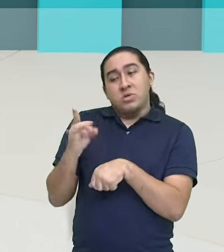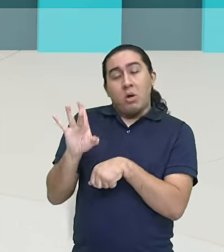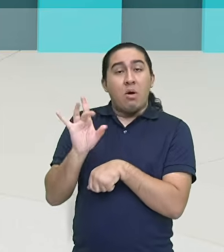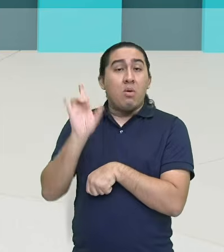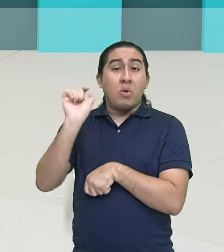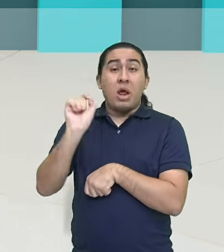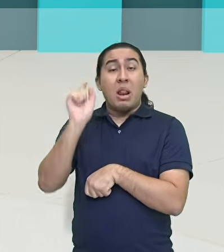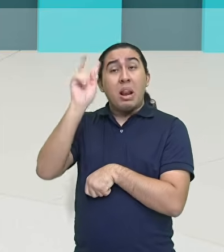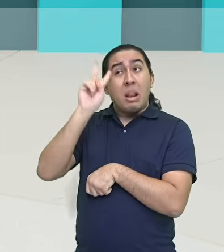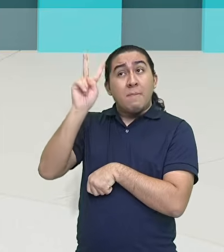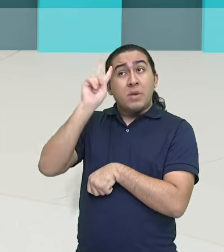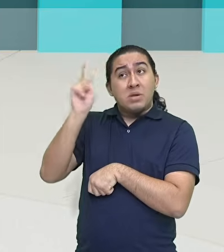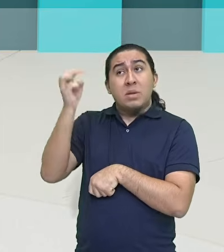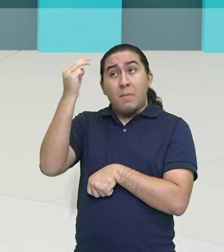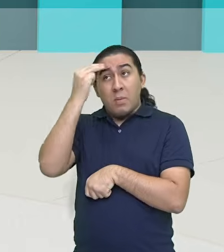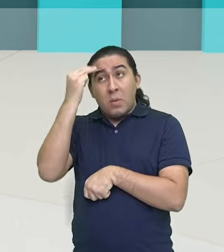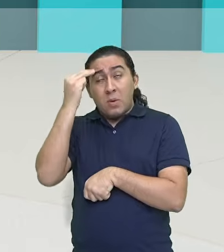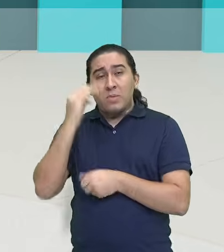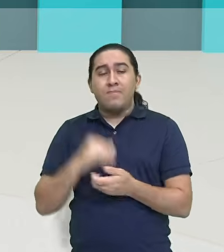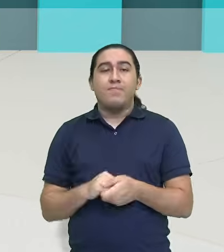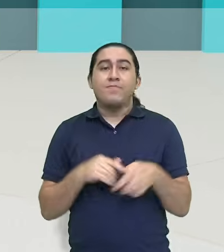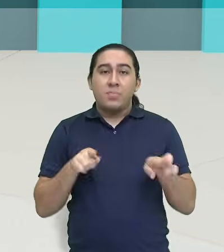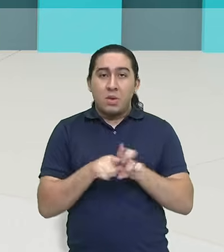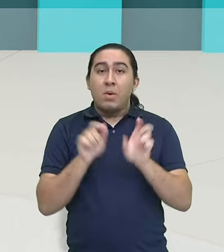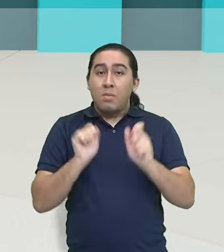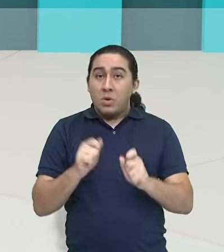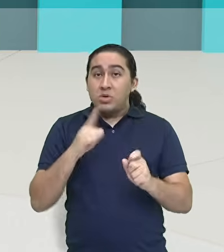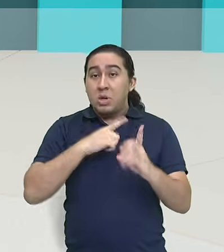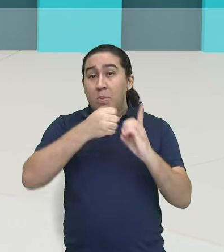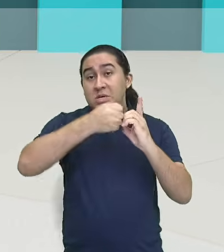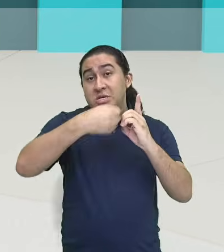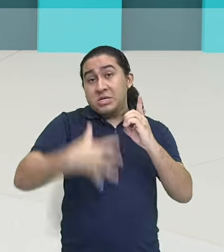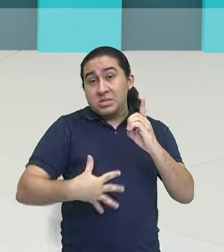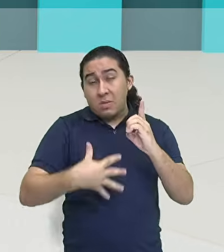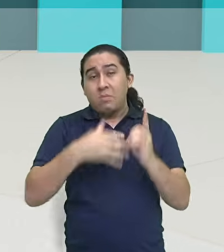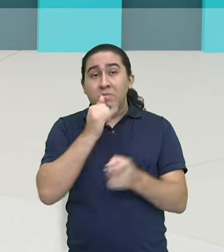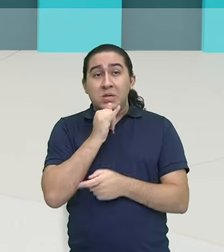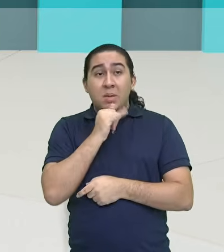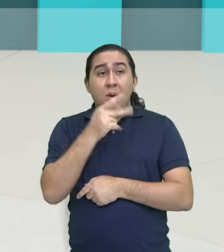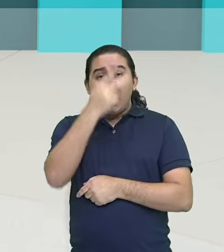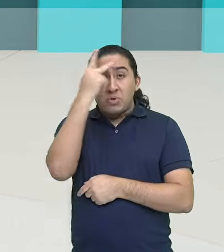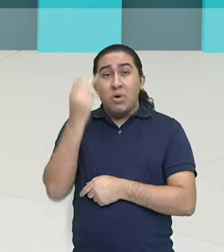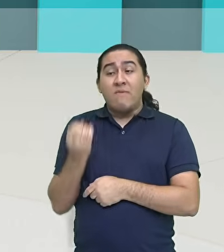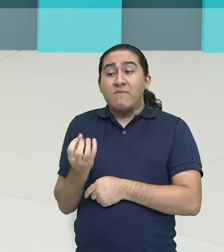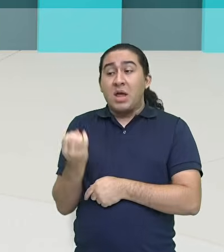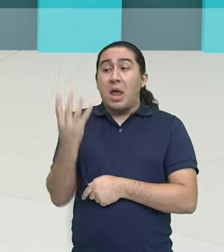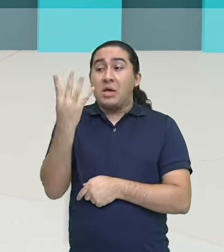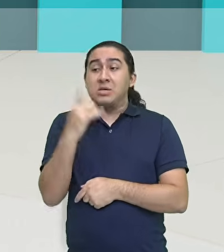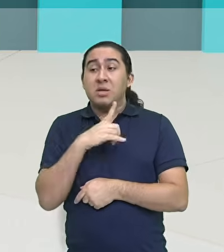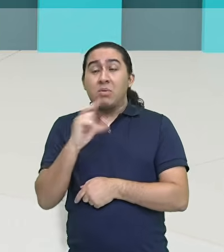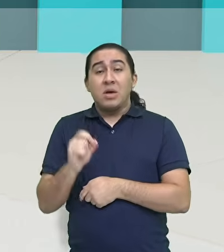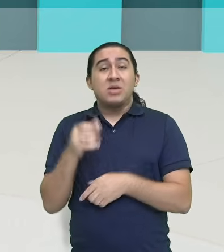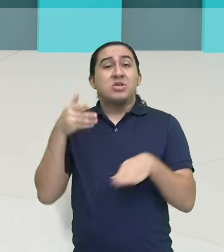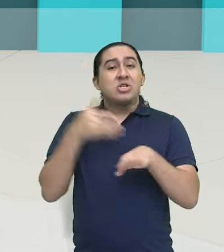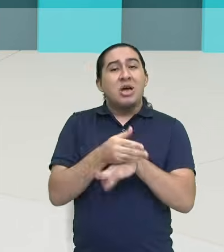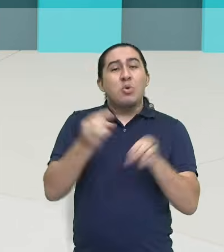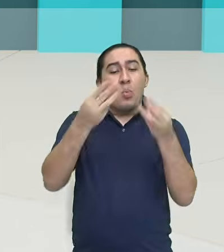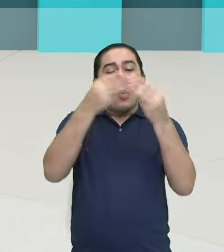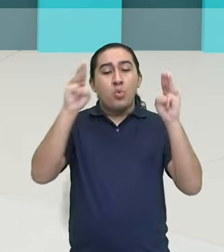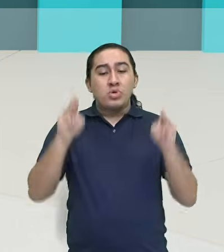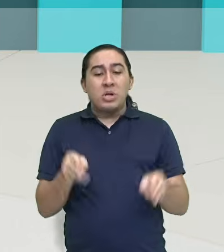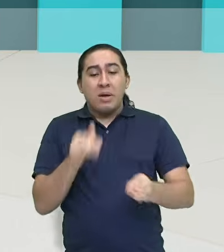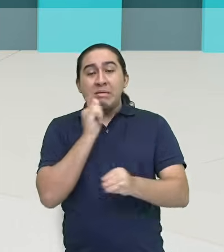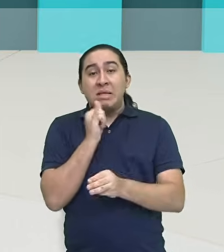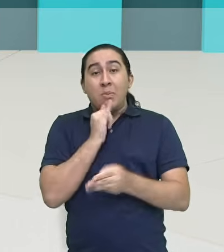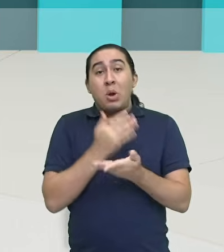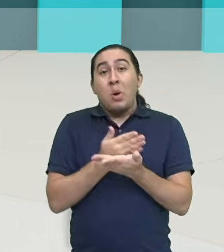bom? Pode ser uma descrição também. Geralmente os vlogueiros de viagem, quando eles viajam, eles chegam a um museu, por exemplo. Aí